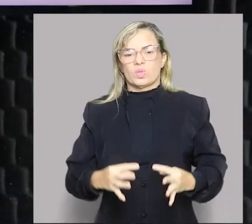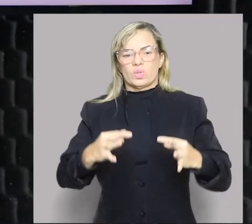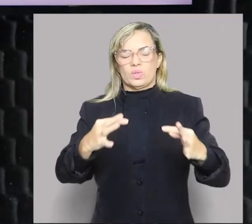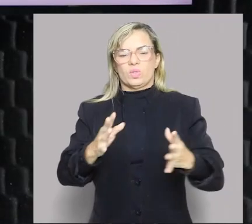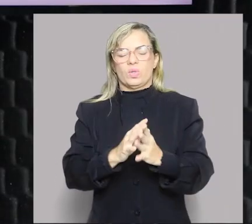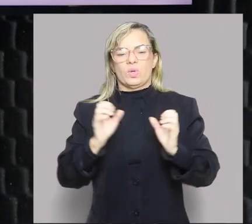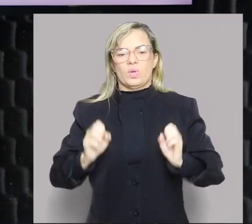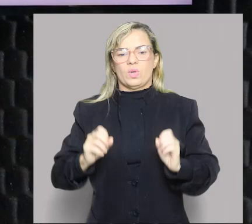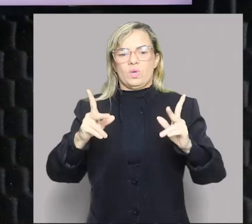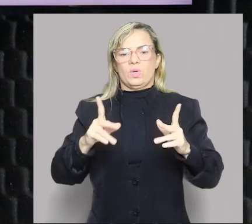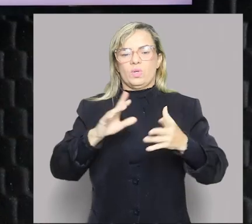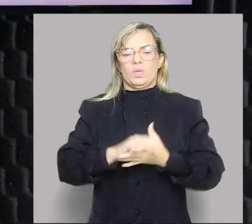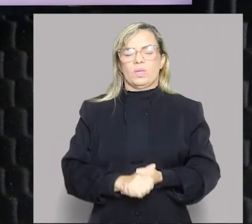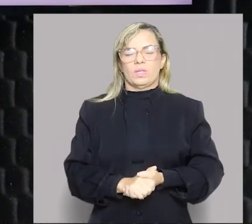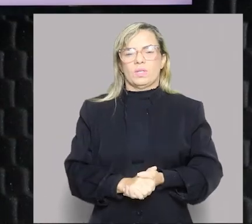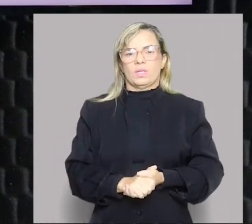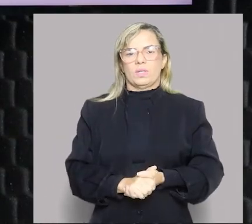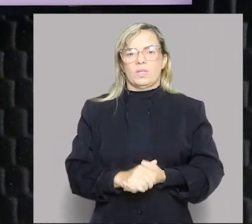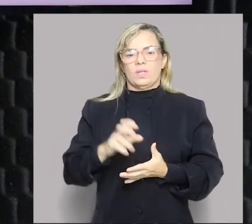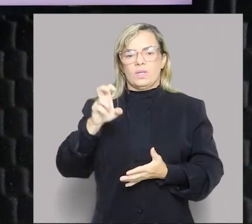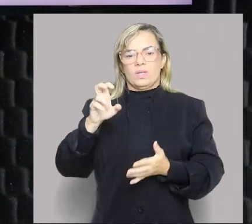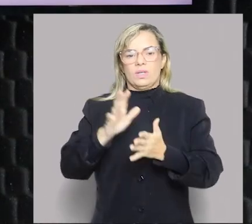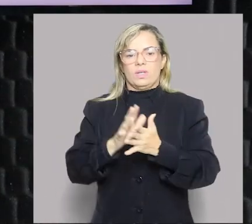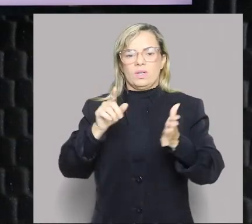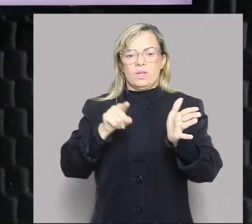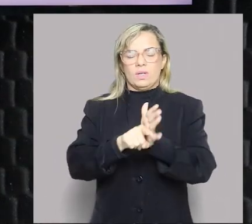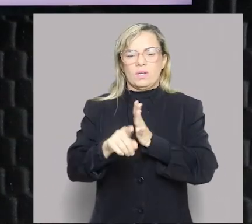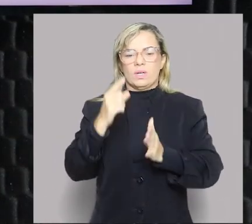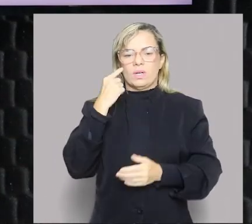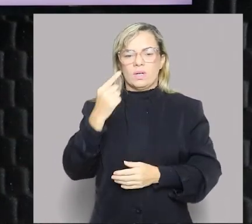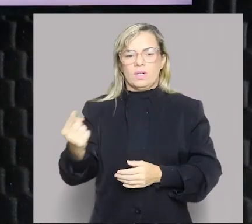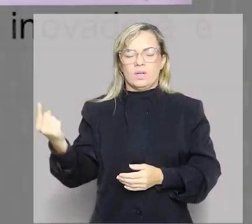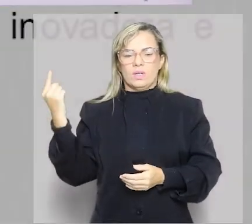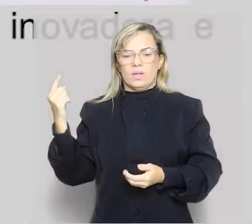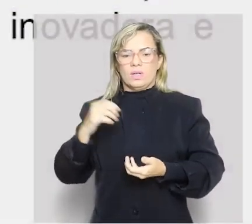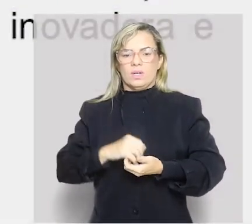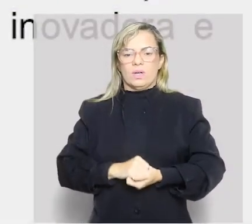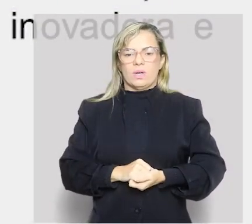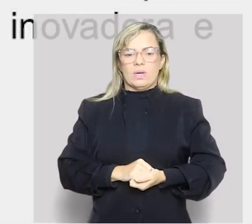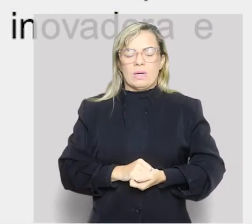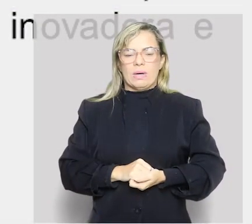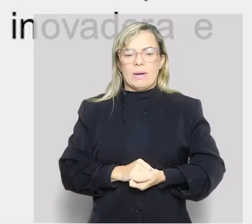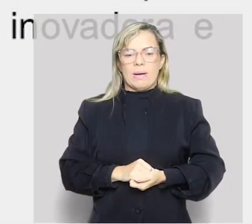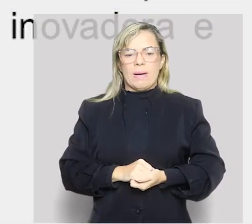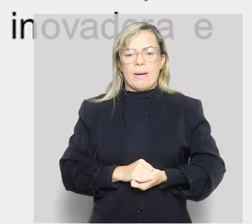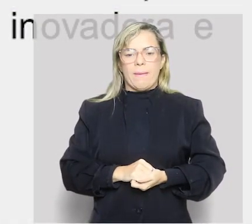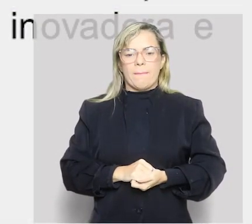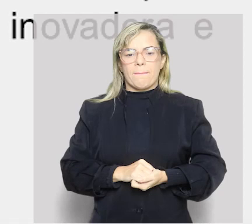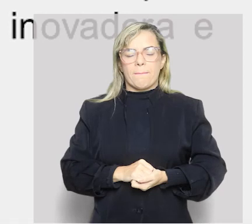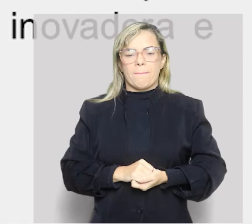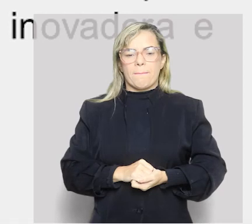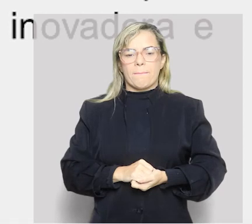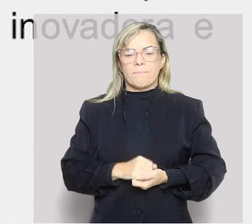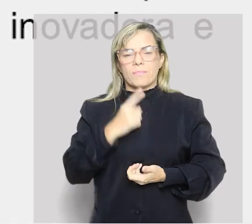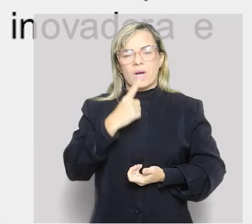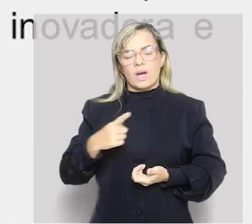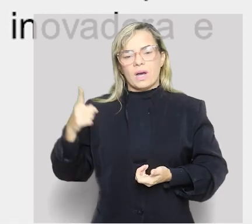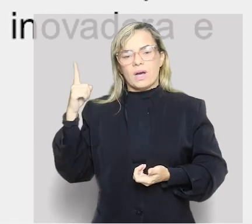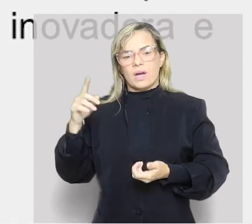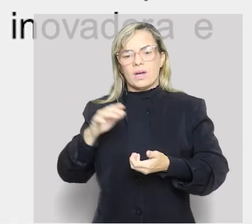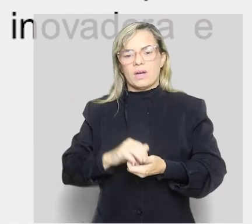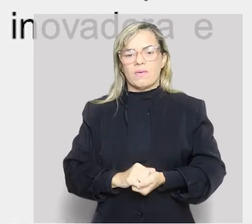eletrônicos, ok? E a última questãozinha nossa, tá? A última. A